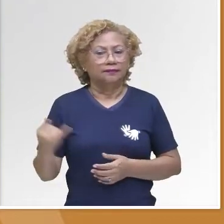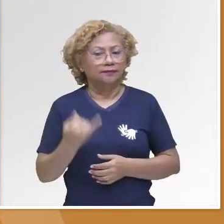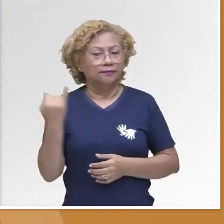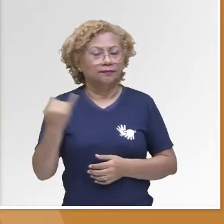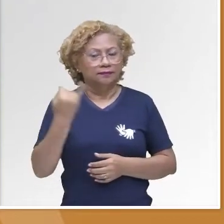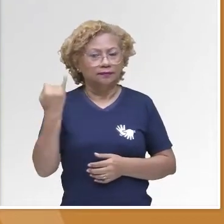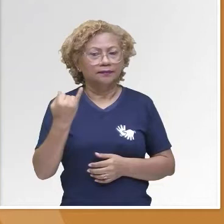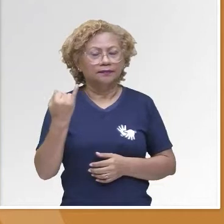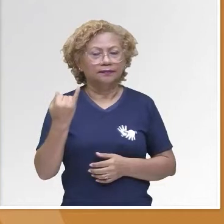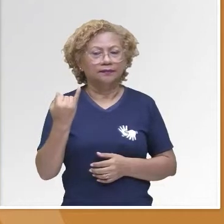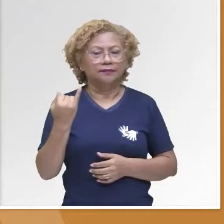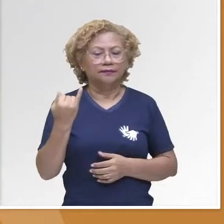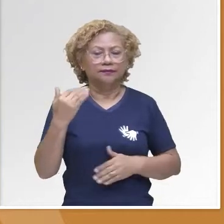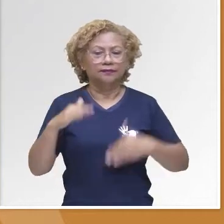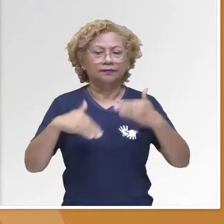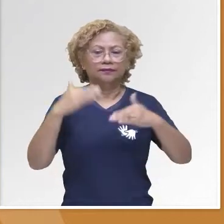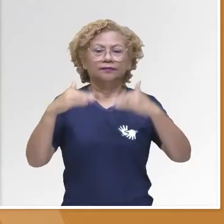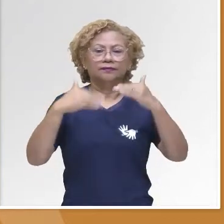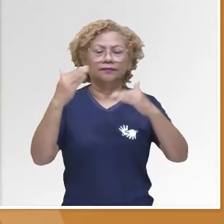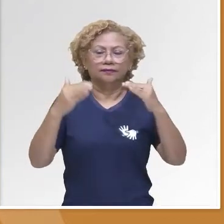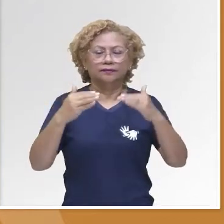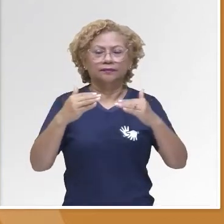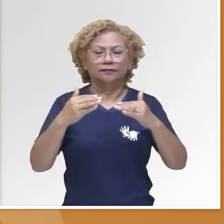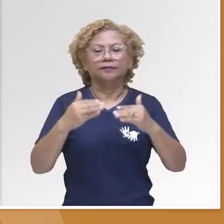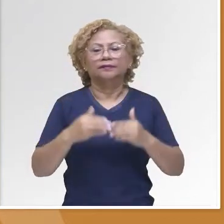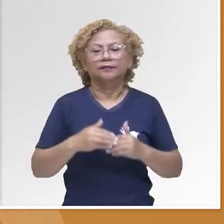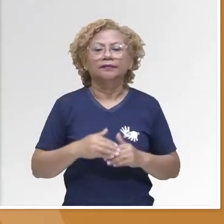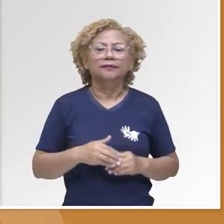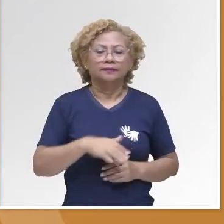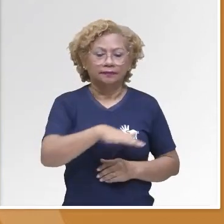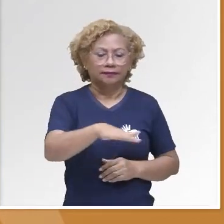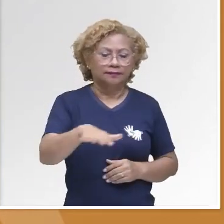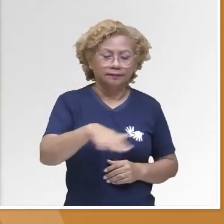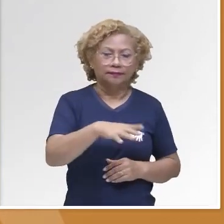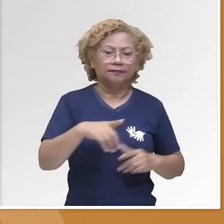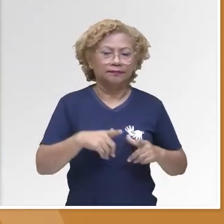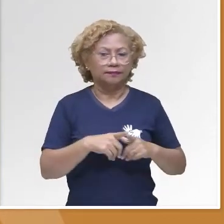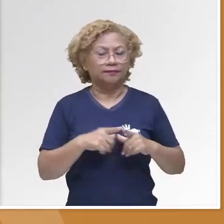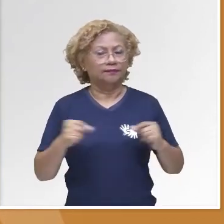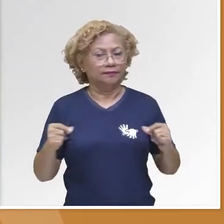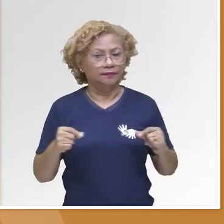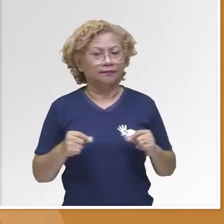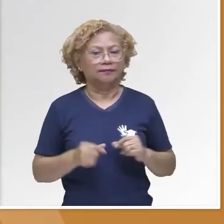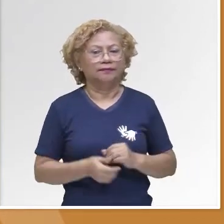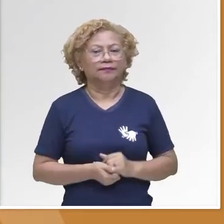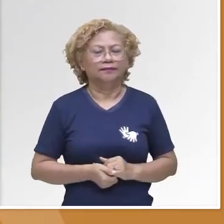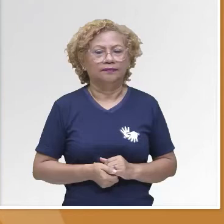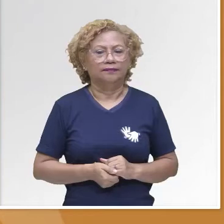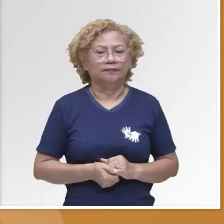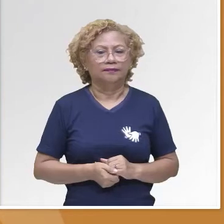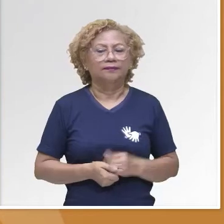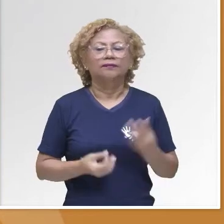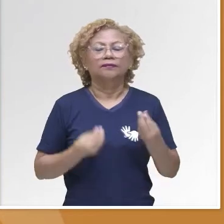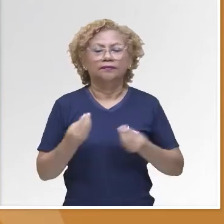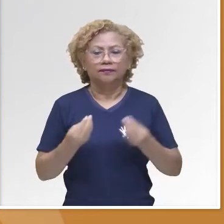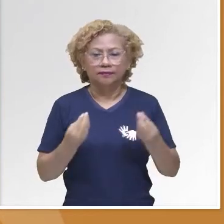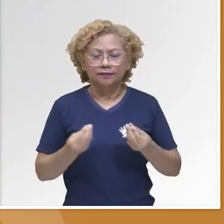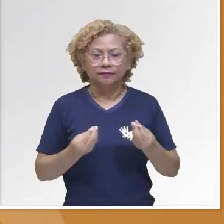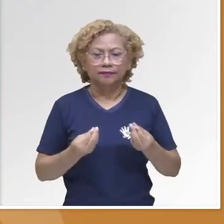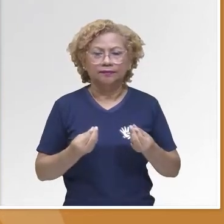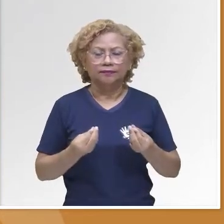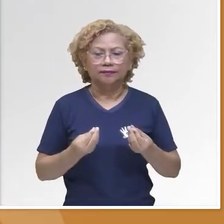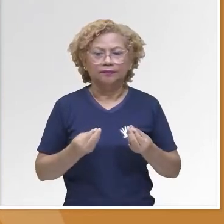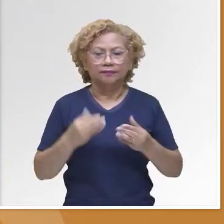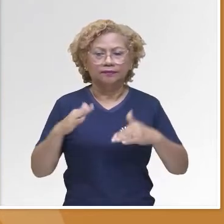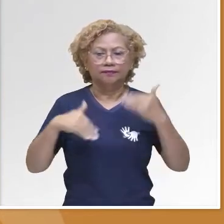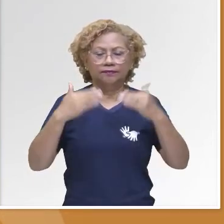território japonês, tá? Esse desenvolvimento vinha através da melhoria da infraestrutura no país,